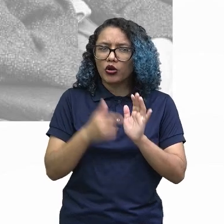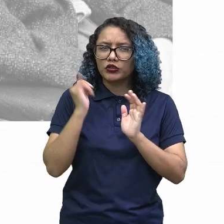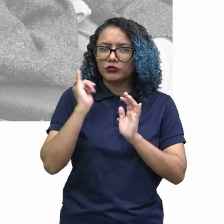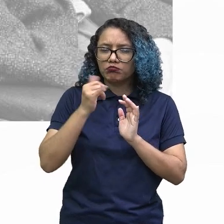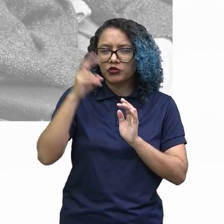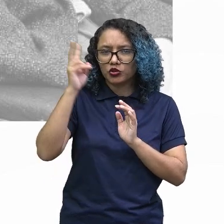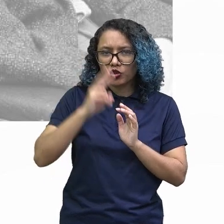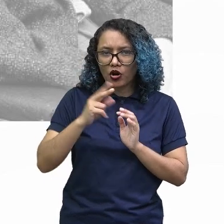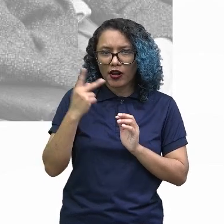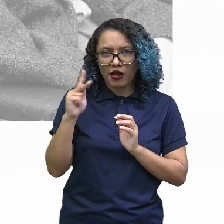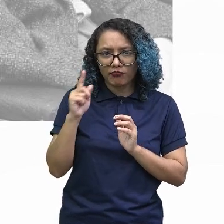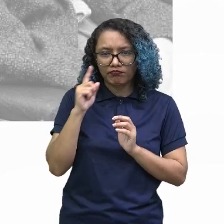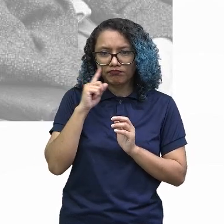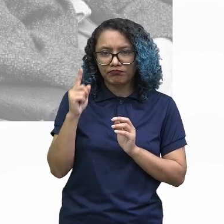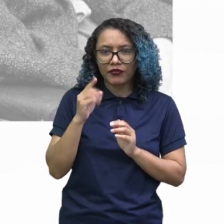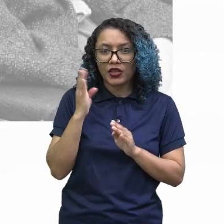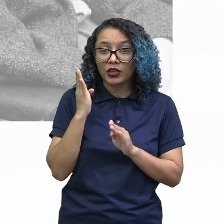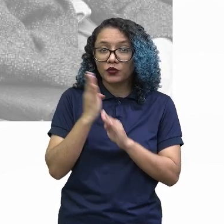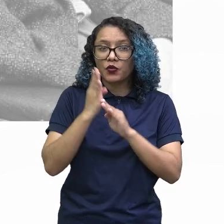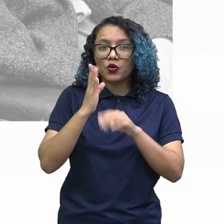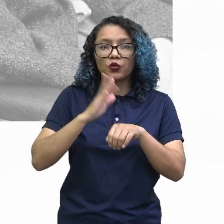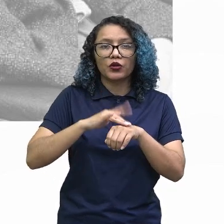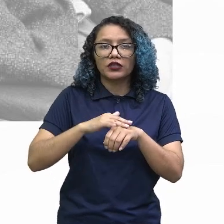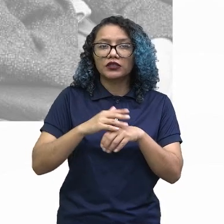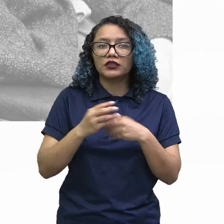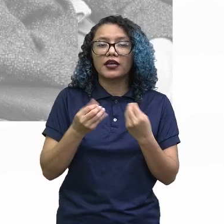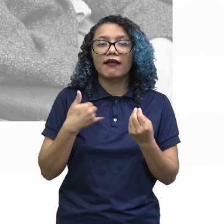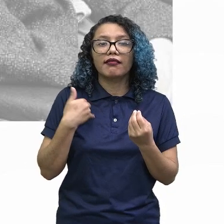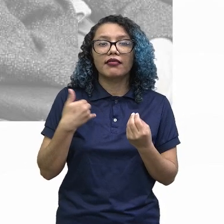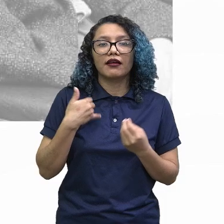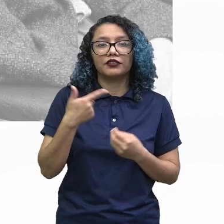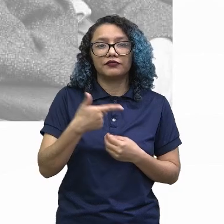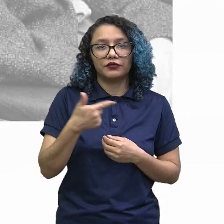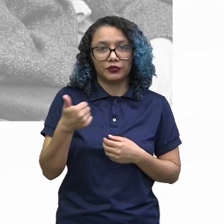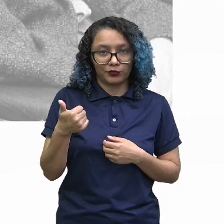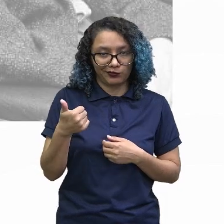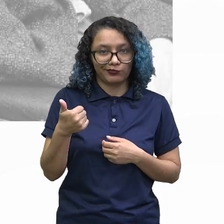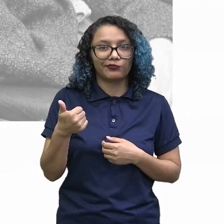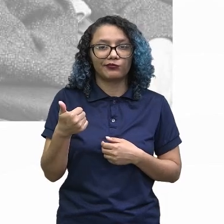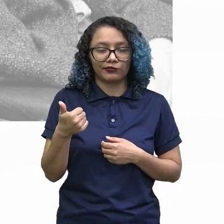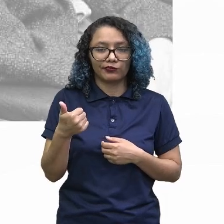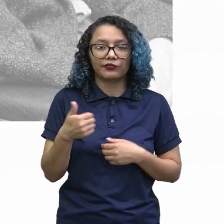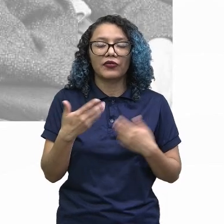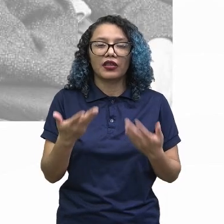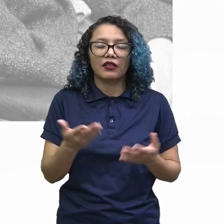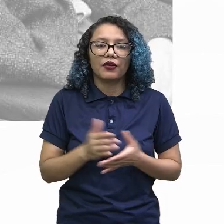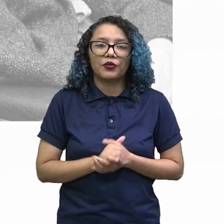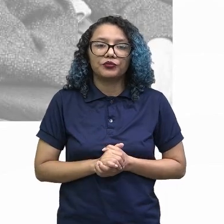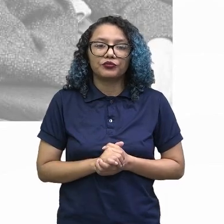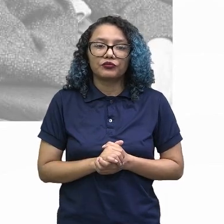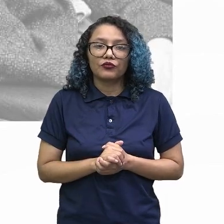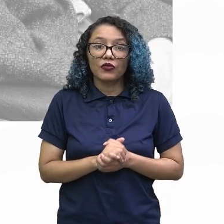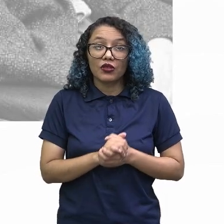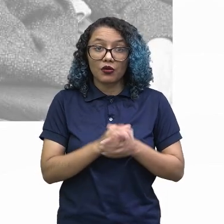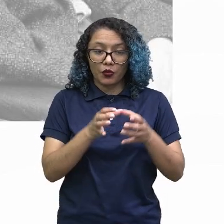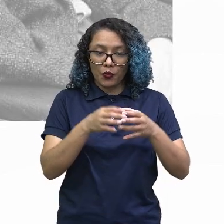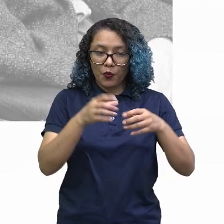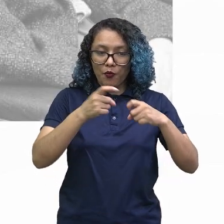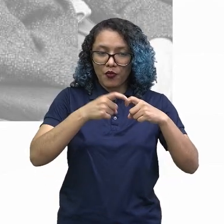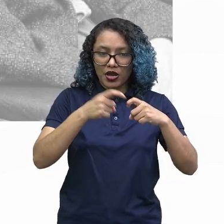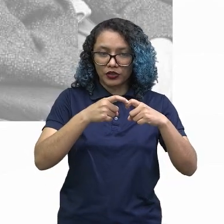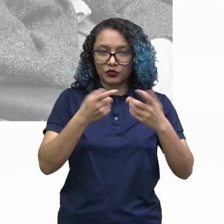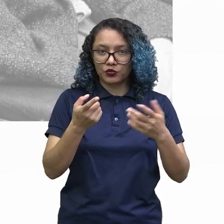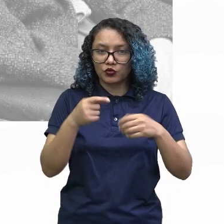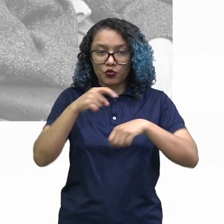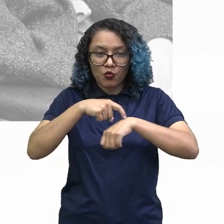dele, e ele descobriu que ele tinha essa doença com 21 anos, né? Então, os médicos, logo, né, que ele descobriu